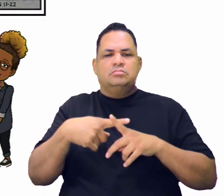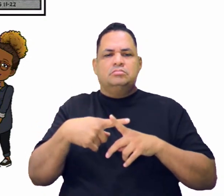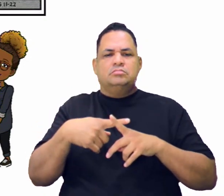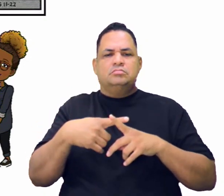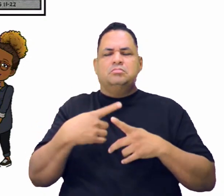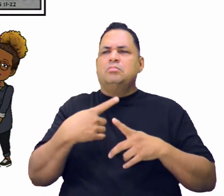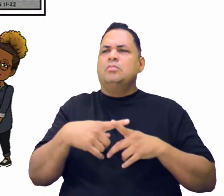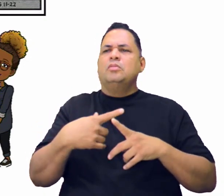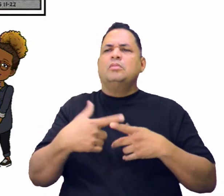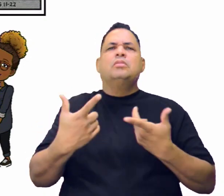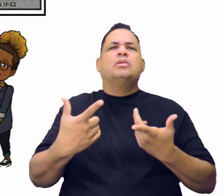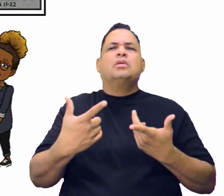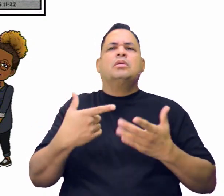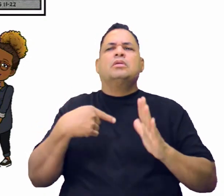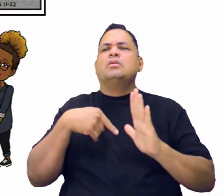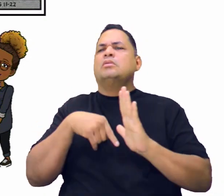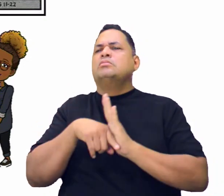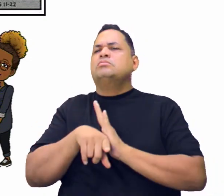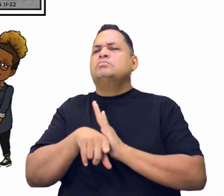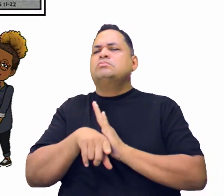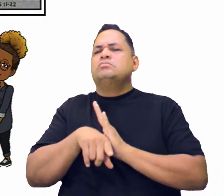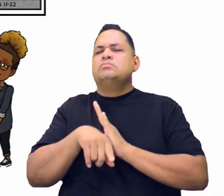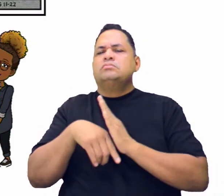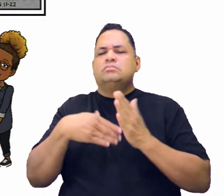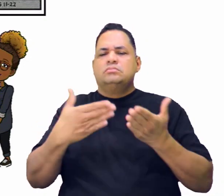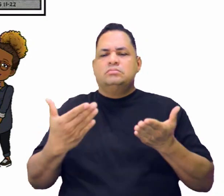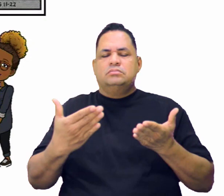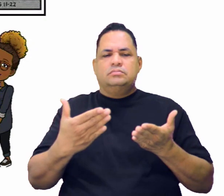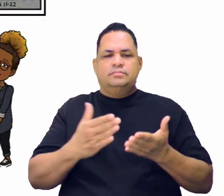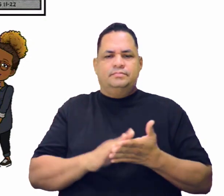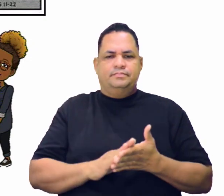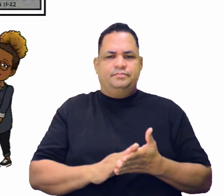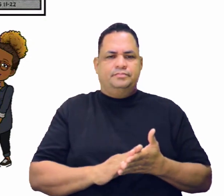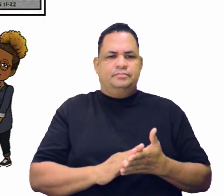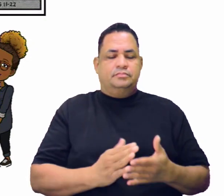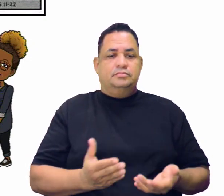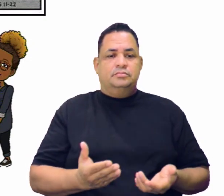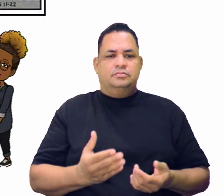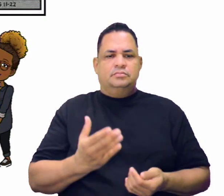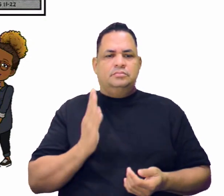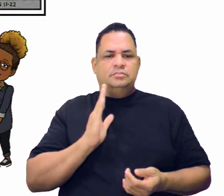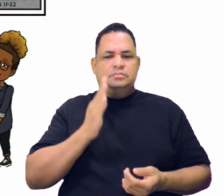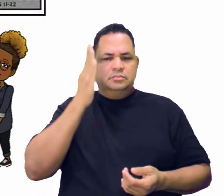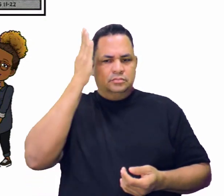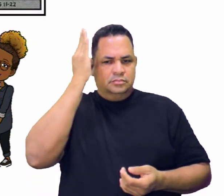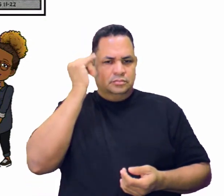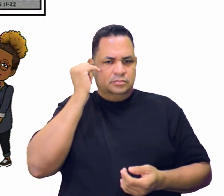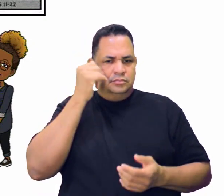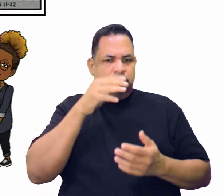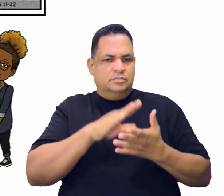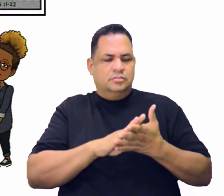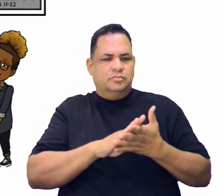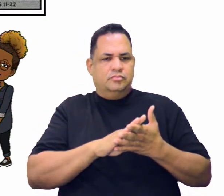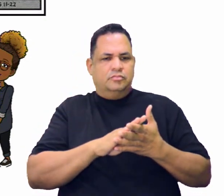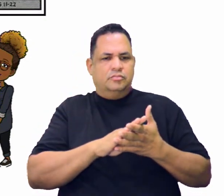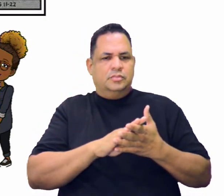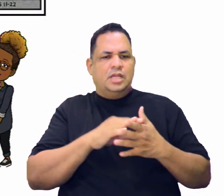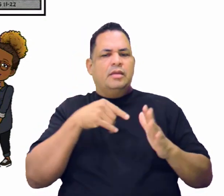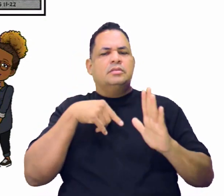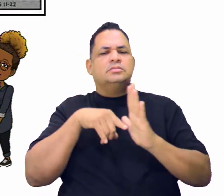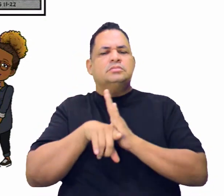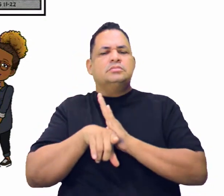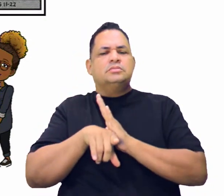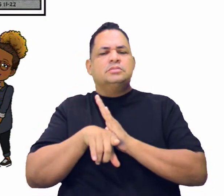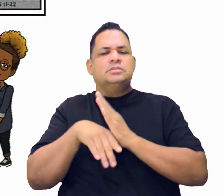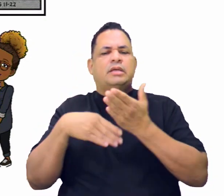Por que mais seria? Então, amado, presta atenção. Então, aqui você já sabe que ele está fazendo um